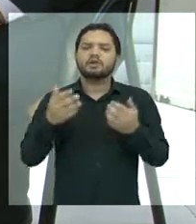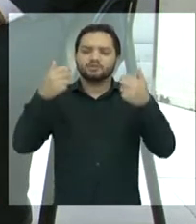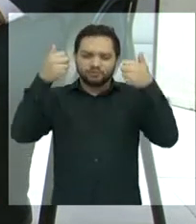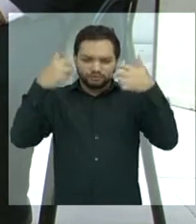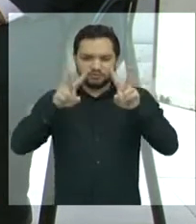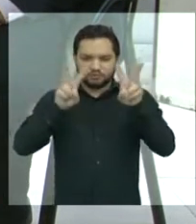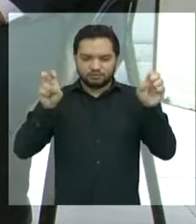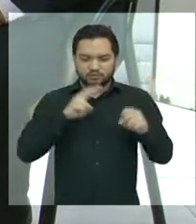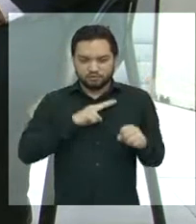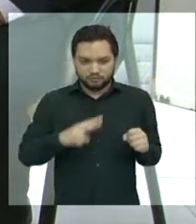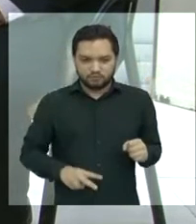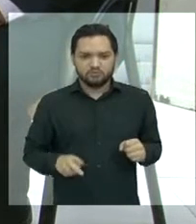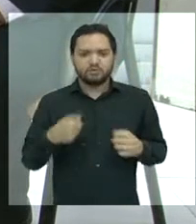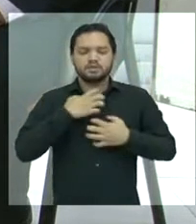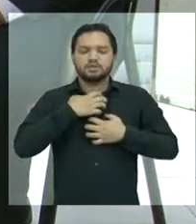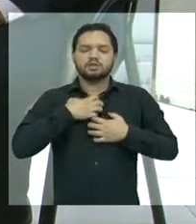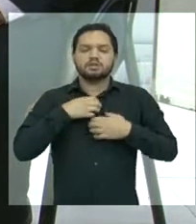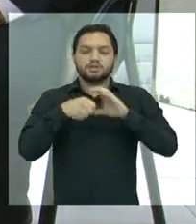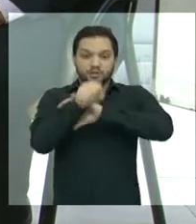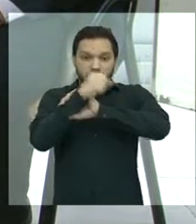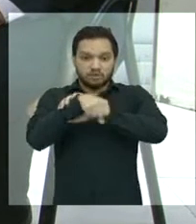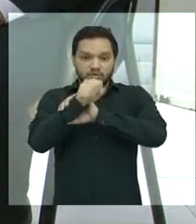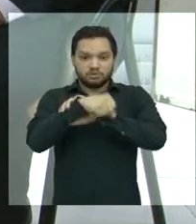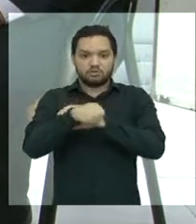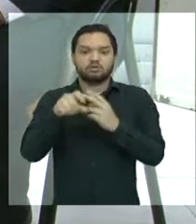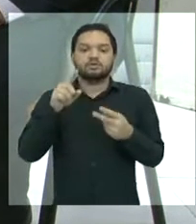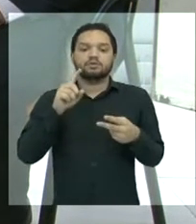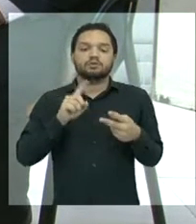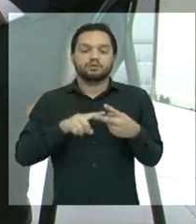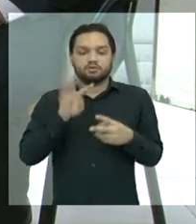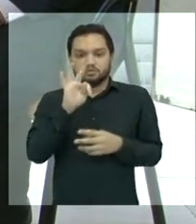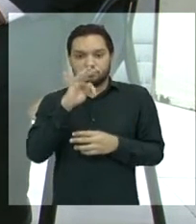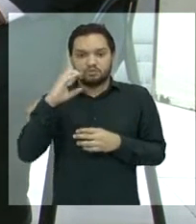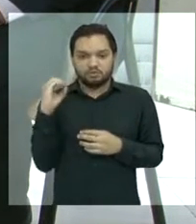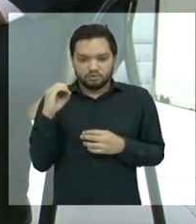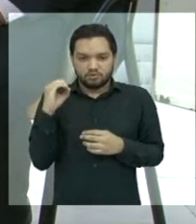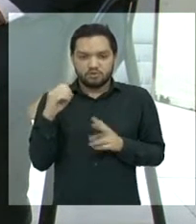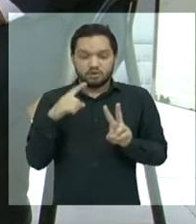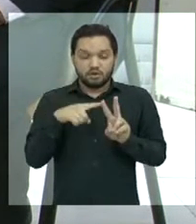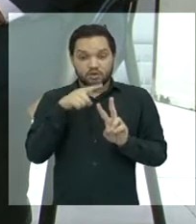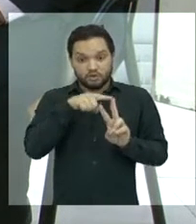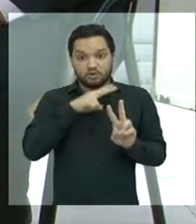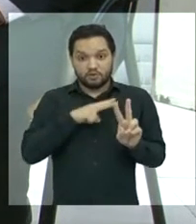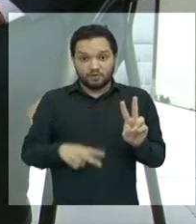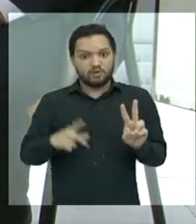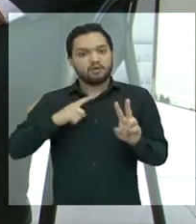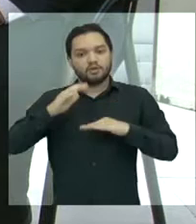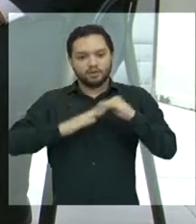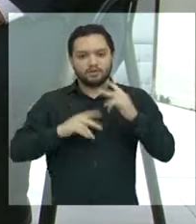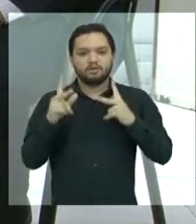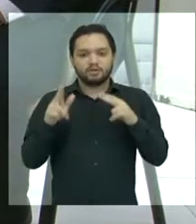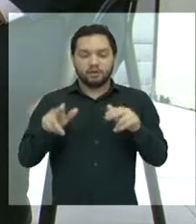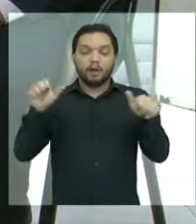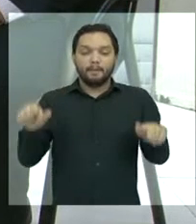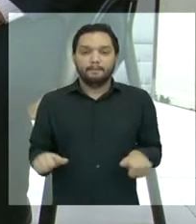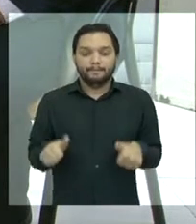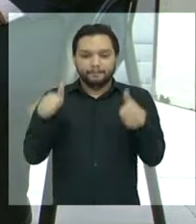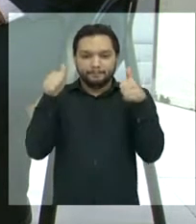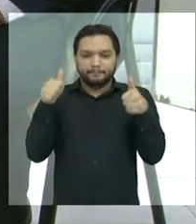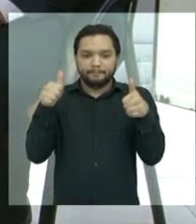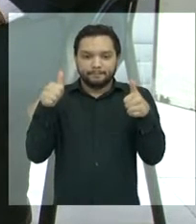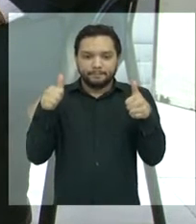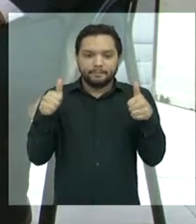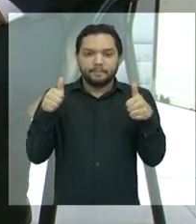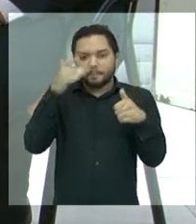a fisioterapia e terapia ocupacional com legisladores com essa profissão, isso aí melhorou muito até a situação para